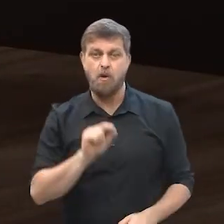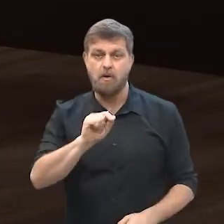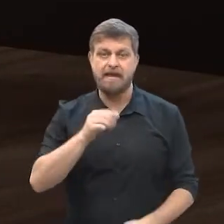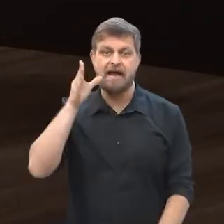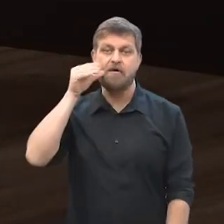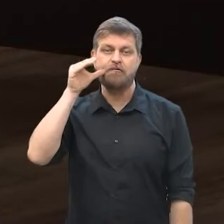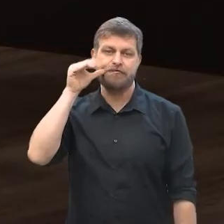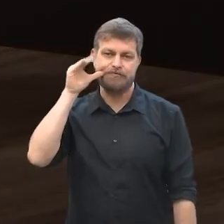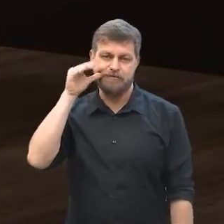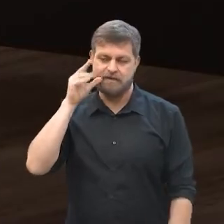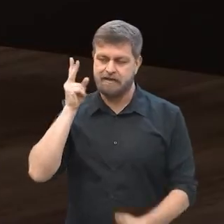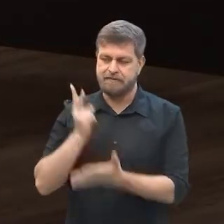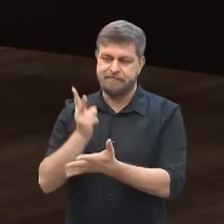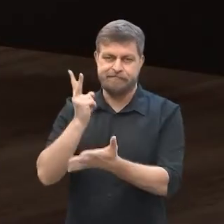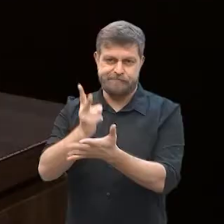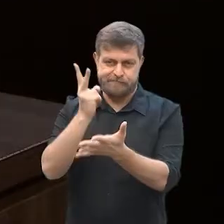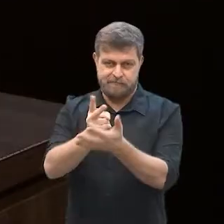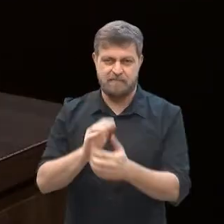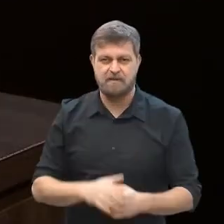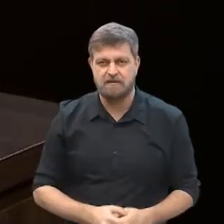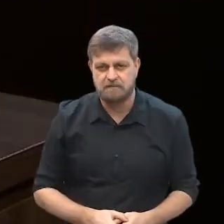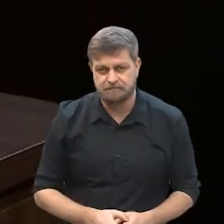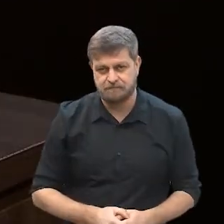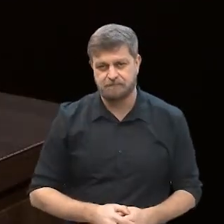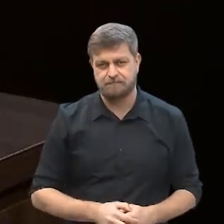o funcionário, para ser o empregado.